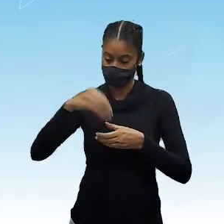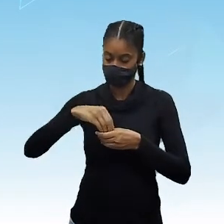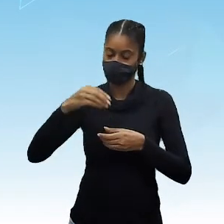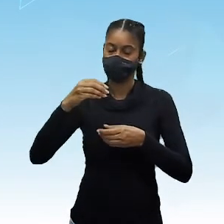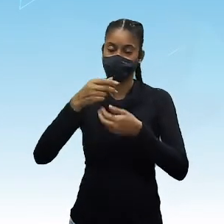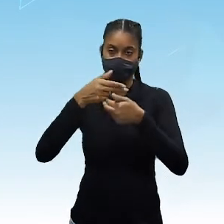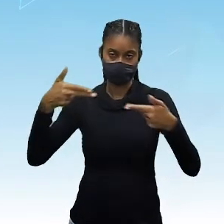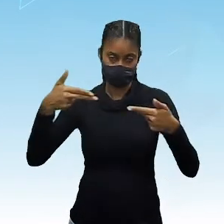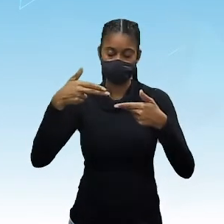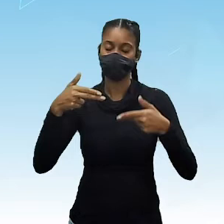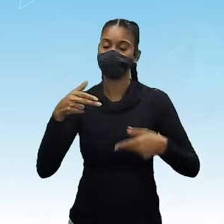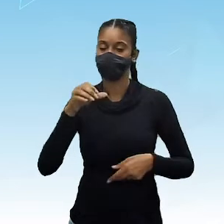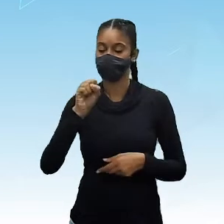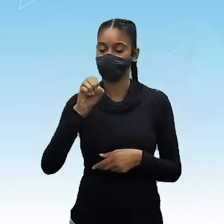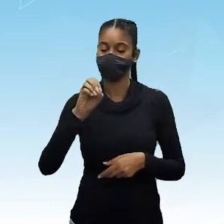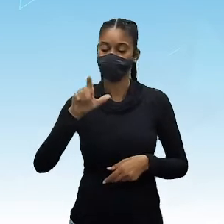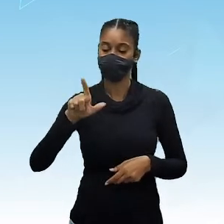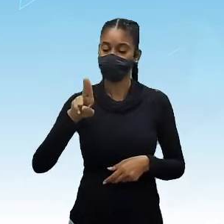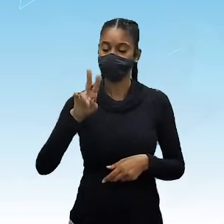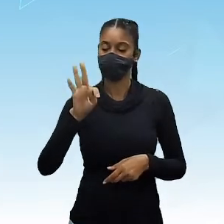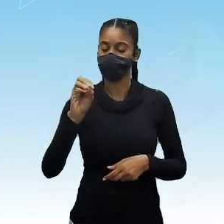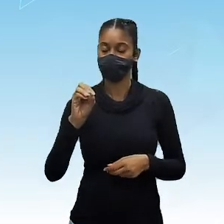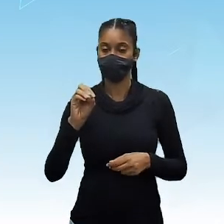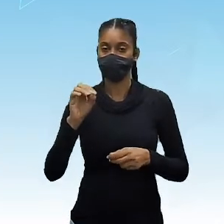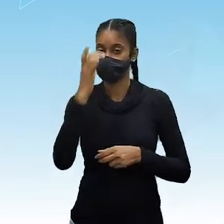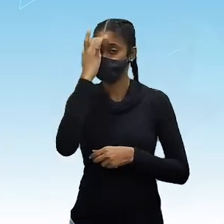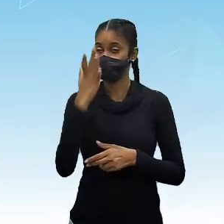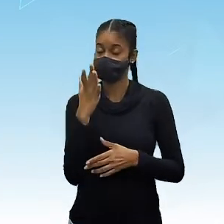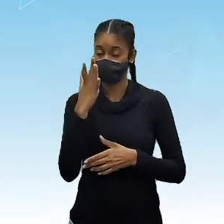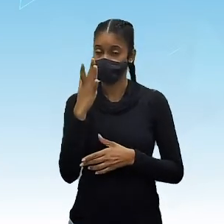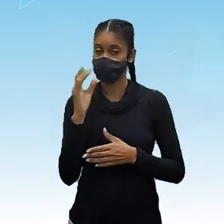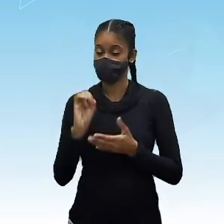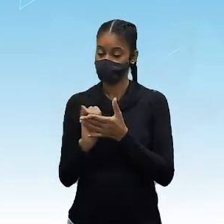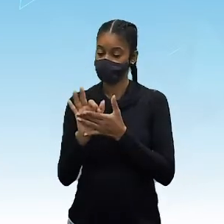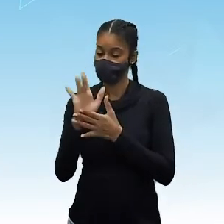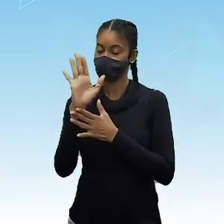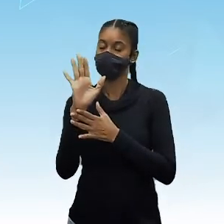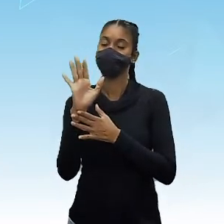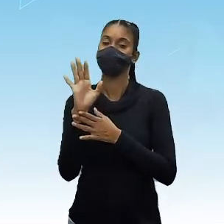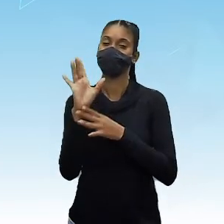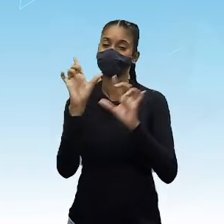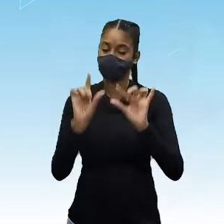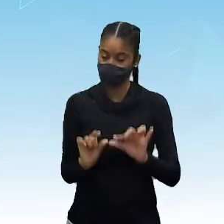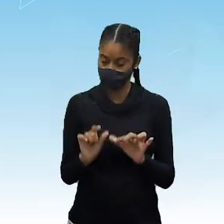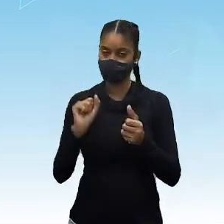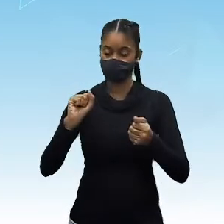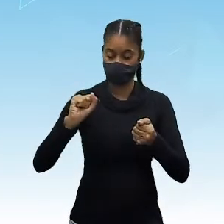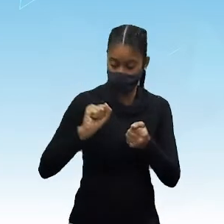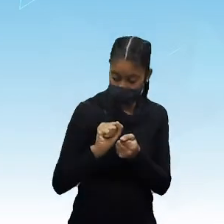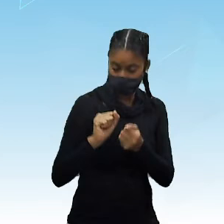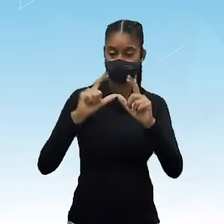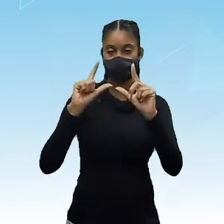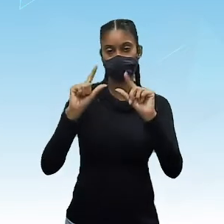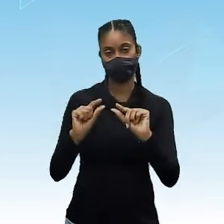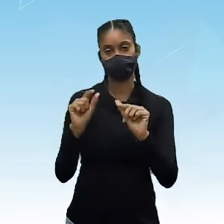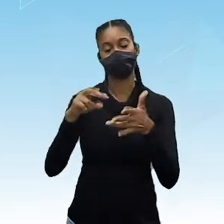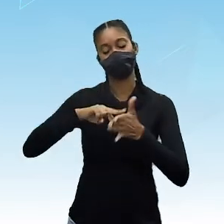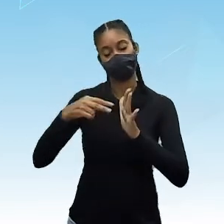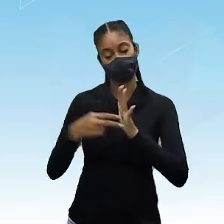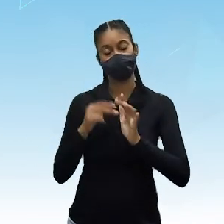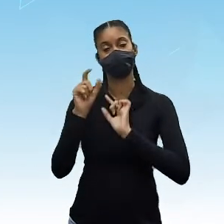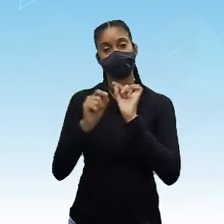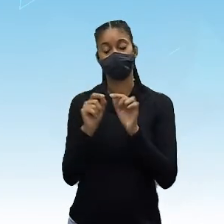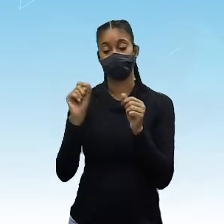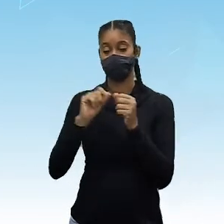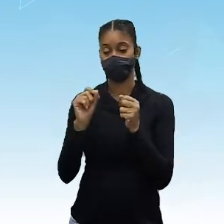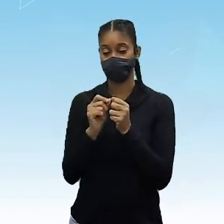soluto, a facilidade de evaporar diminui, a pressão de vapor do líquido diminui. Logo, para fazer com que